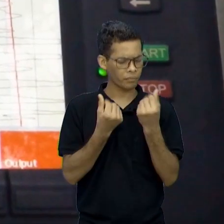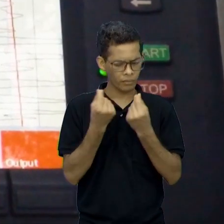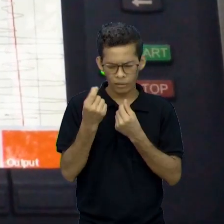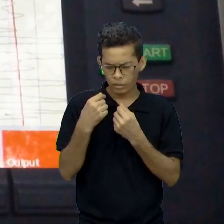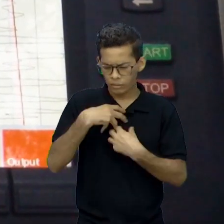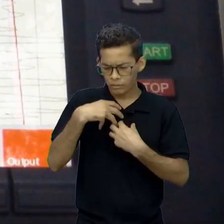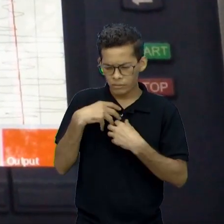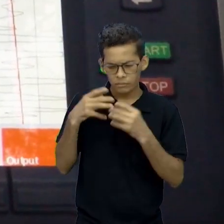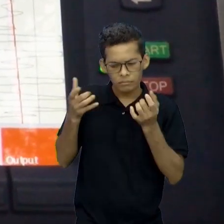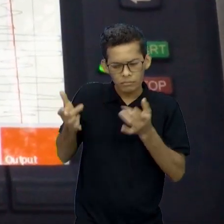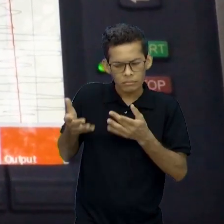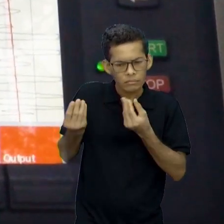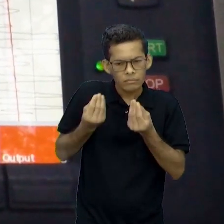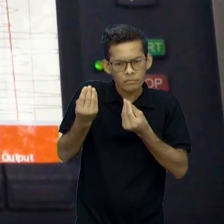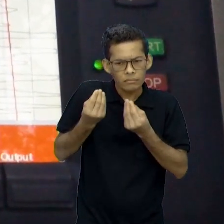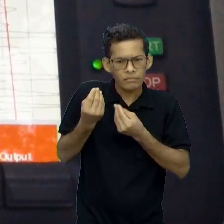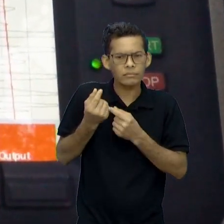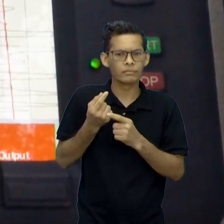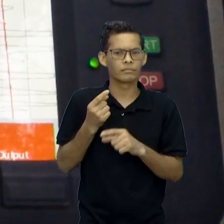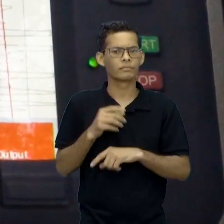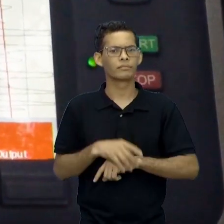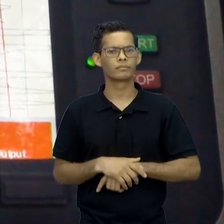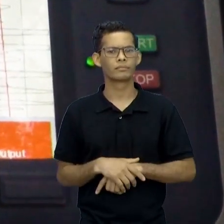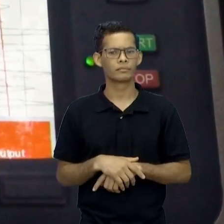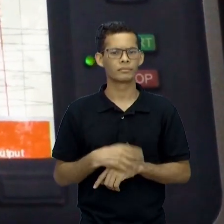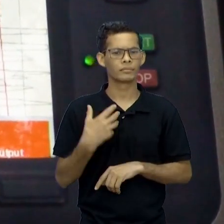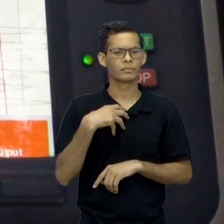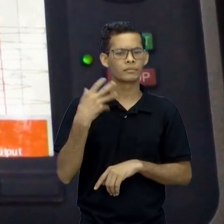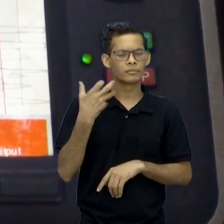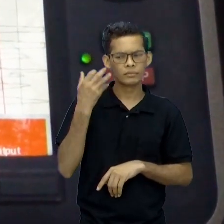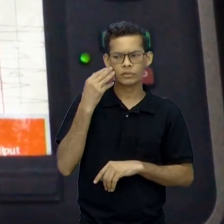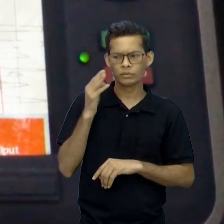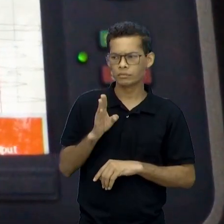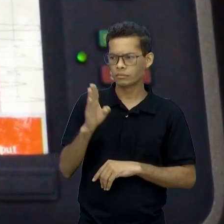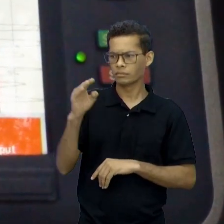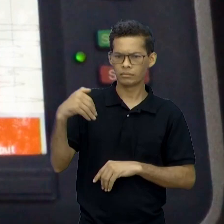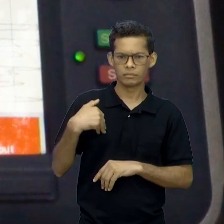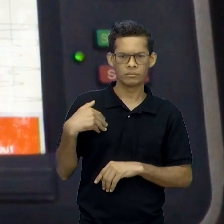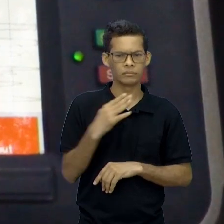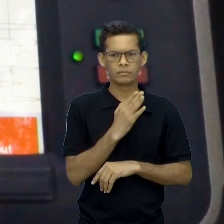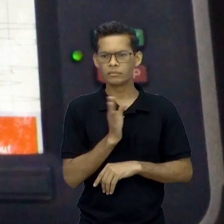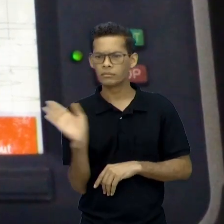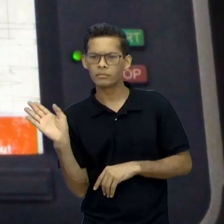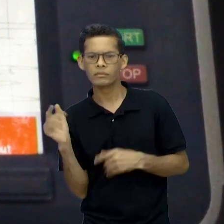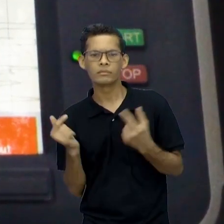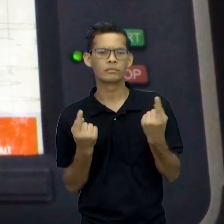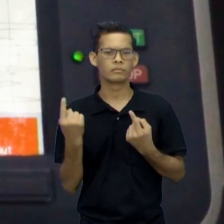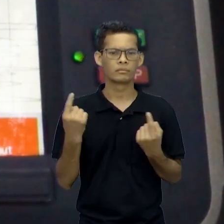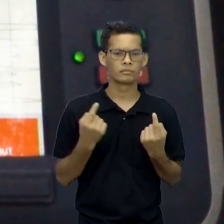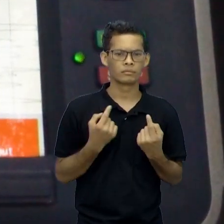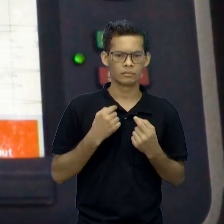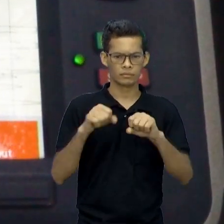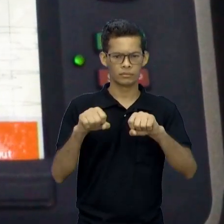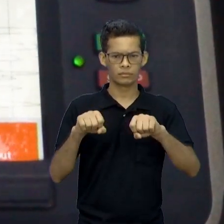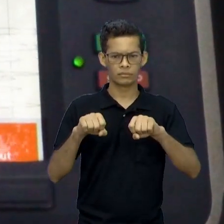anomalia. Então, se eu quiser saber a posição da anomalia, eu vou andando com o carrinho para trás, aparece